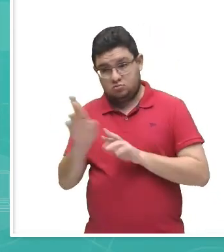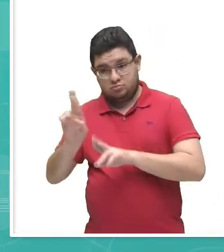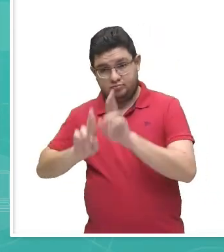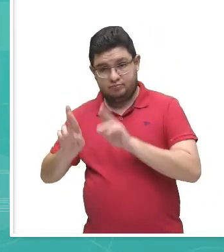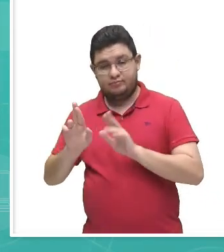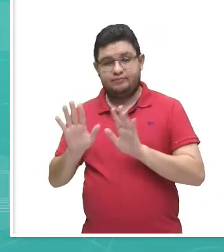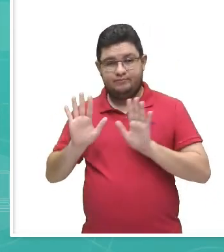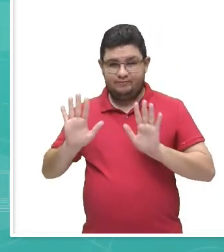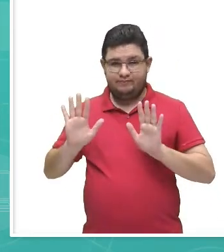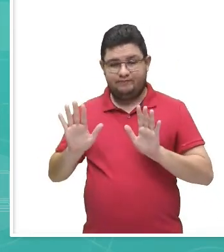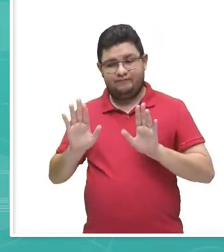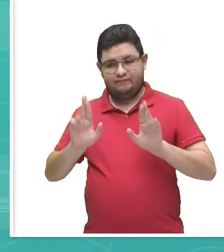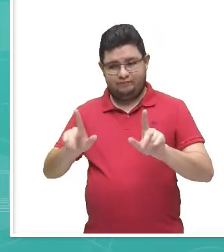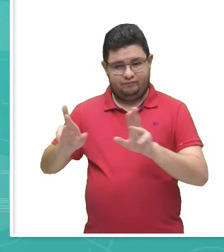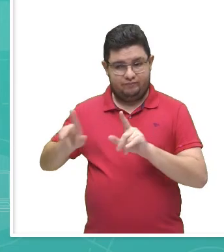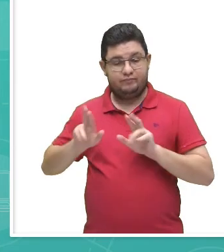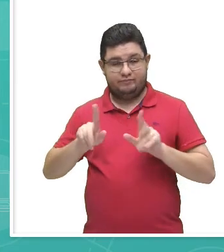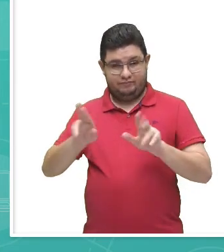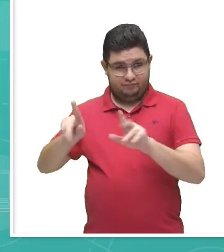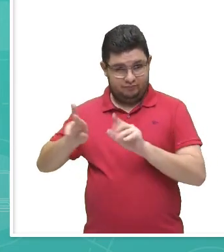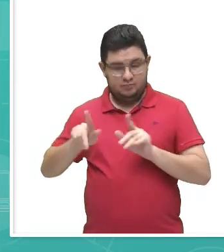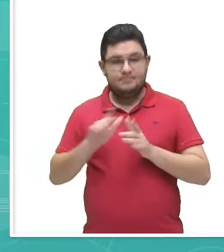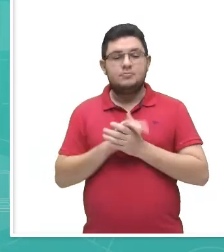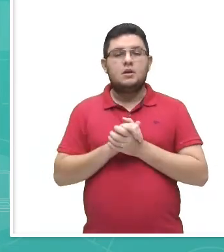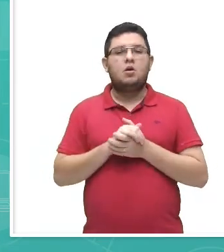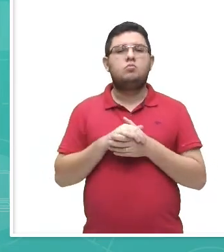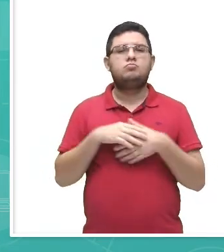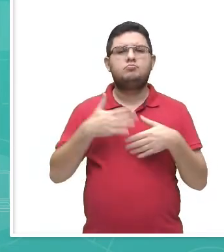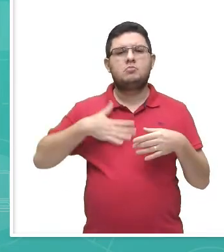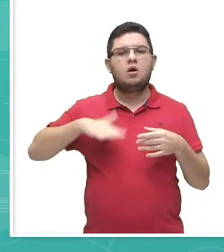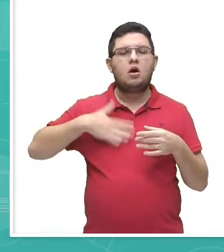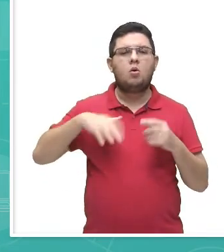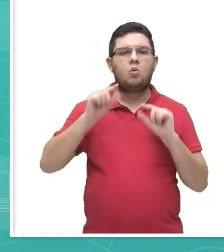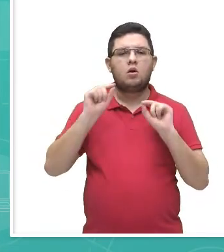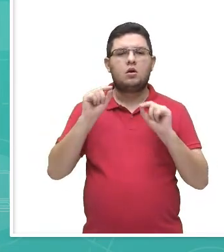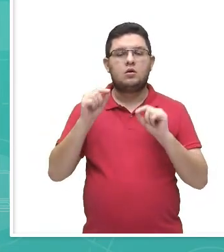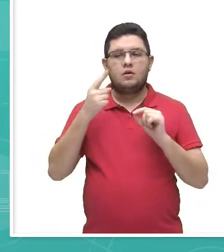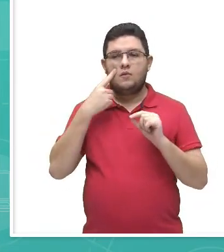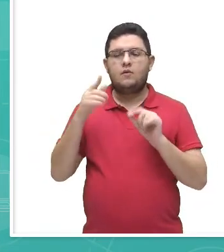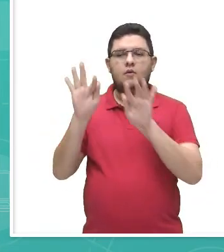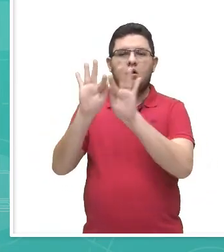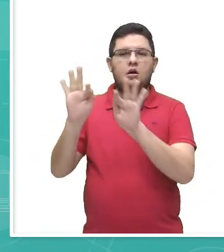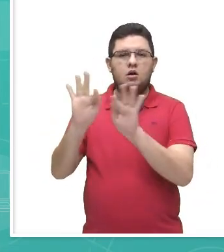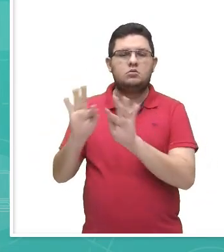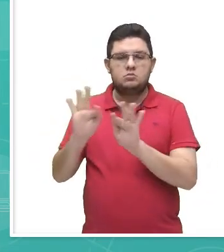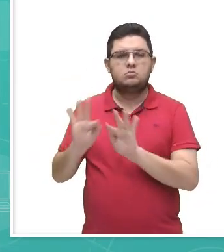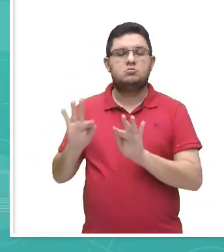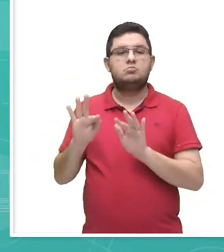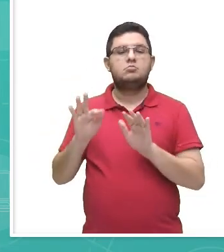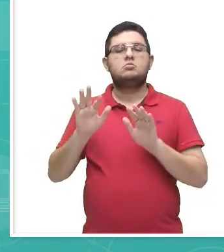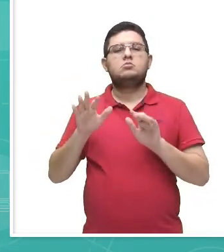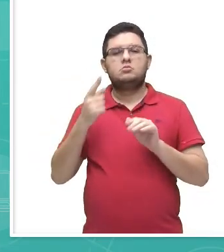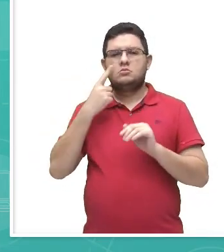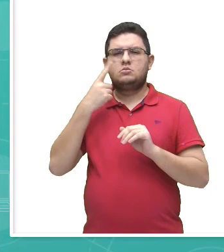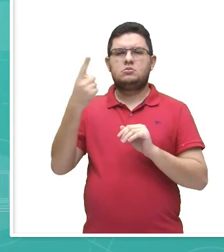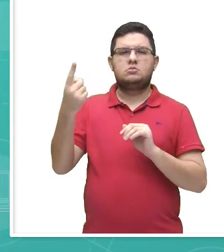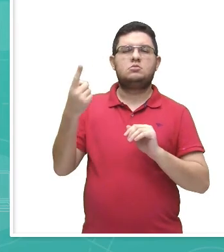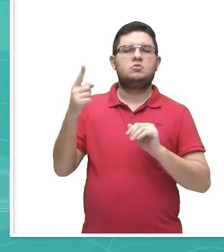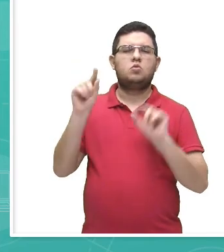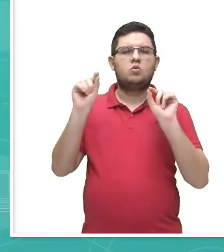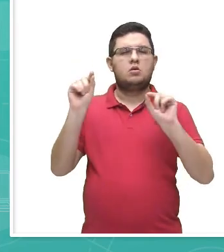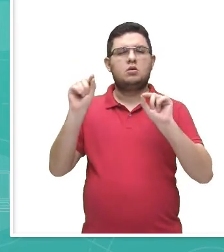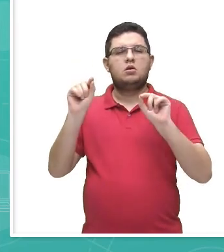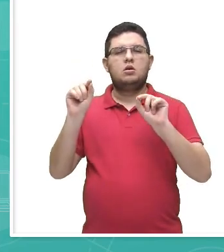ali apresenta vários outros tempos verbais, não necessariamente o simple present. Então, pode ser que tenha